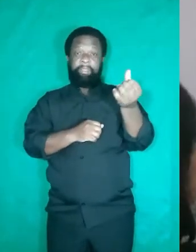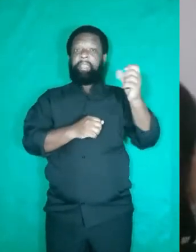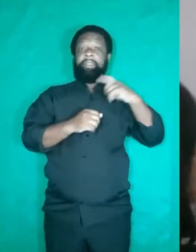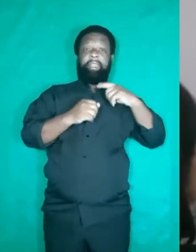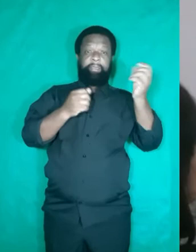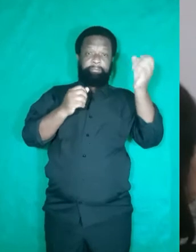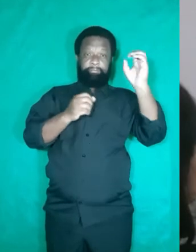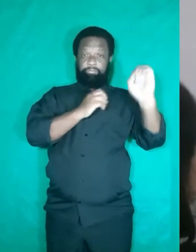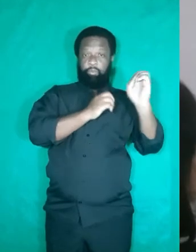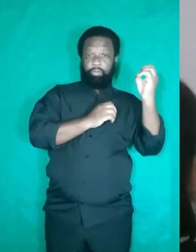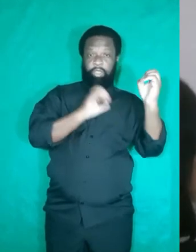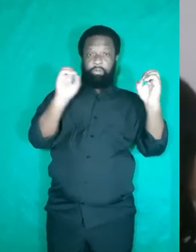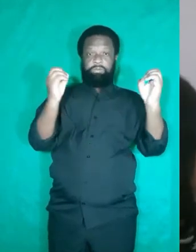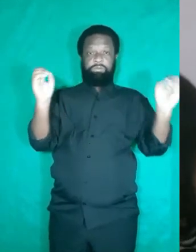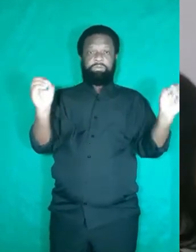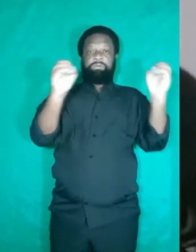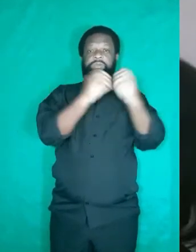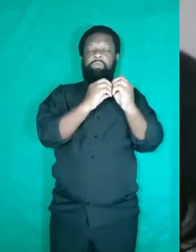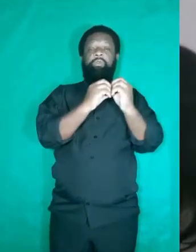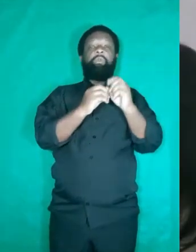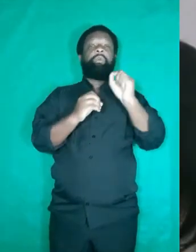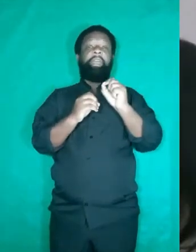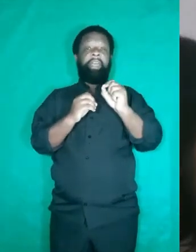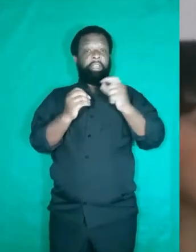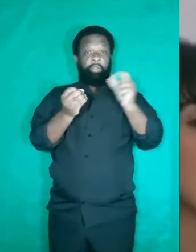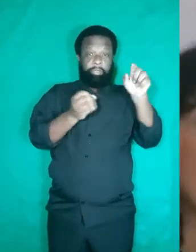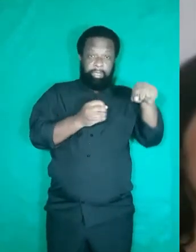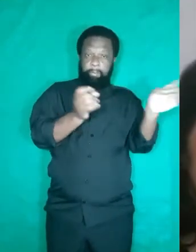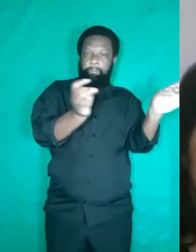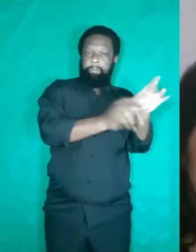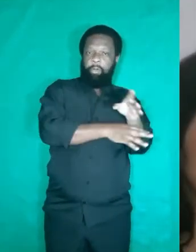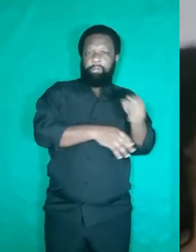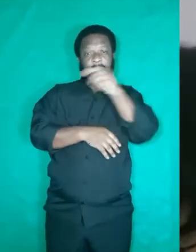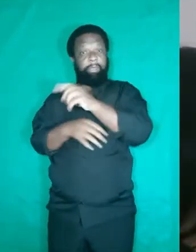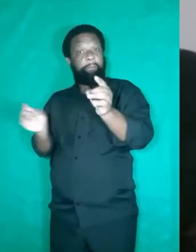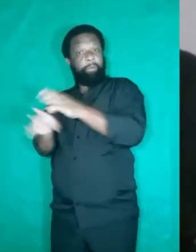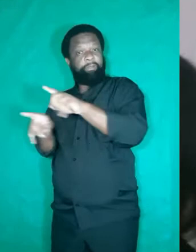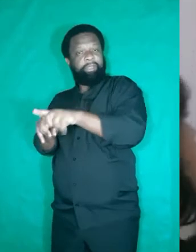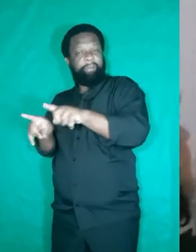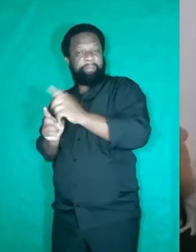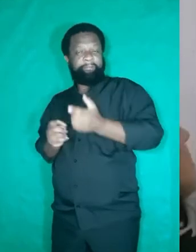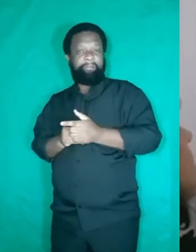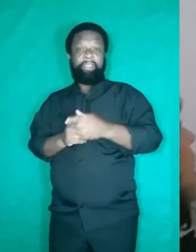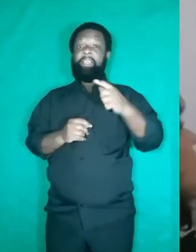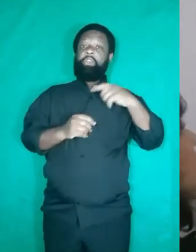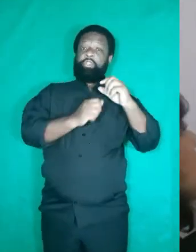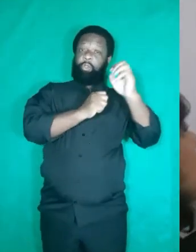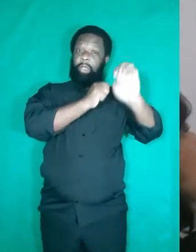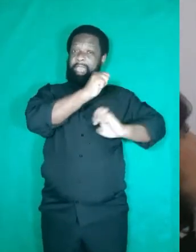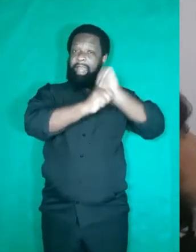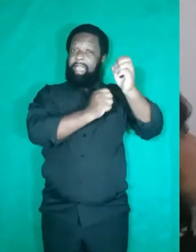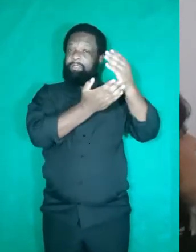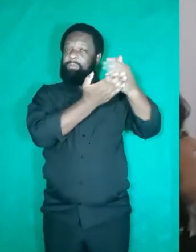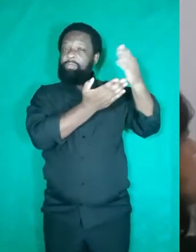Quando ele realiza duas ligações, os dois átomos se estabilizam, tudo bem? Esses elétrons